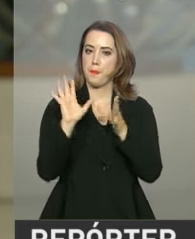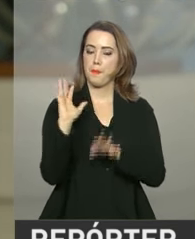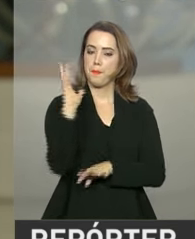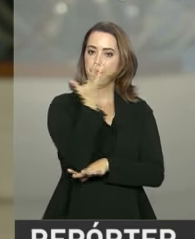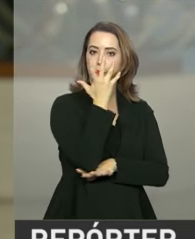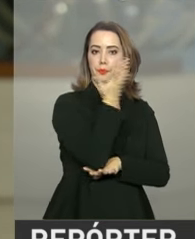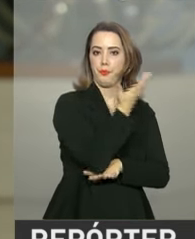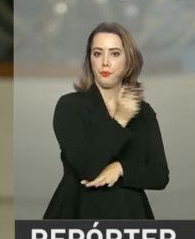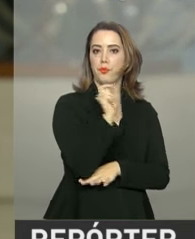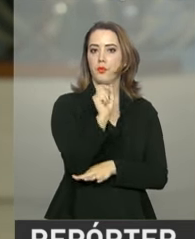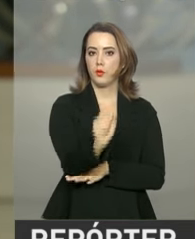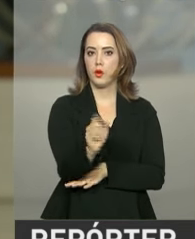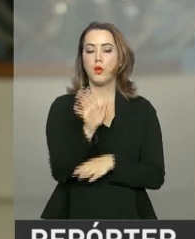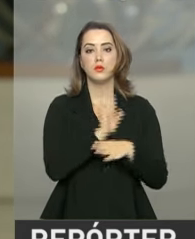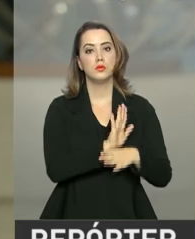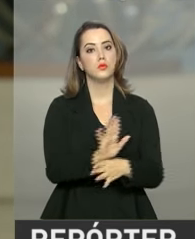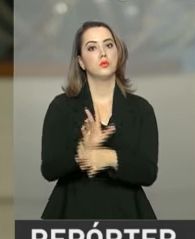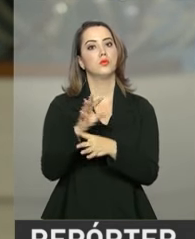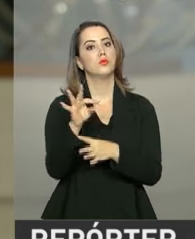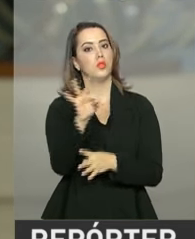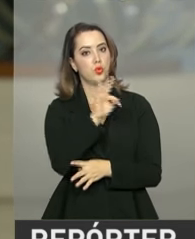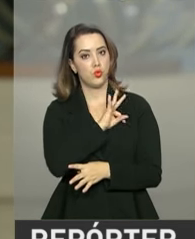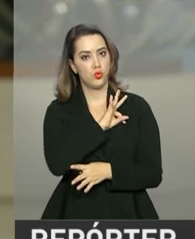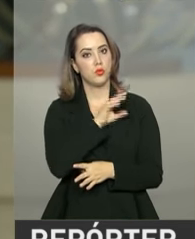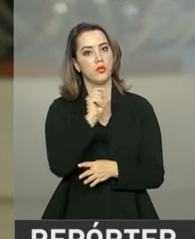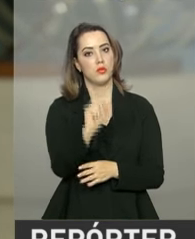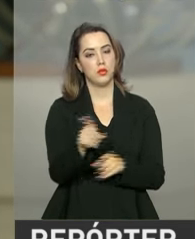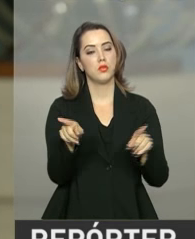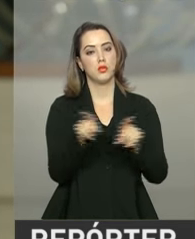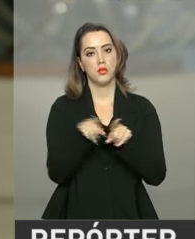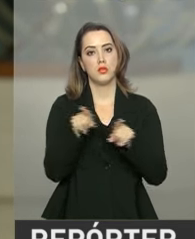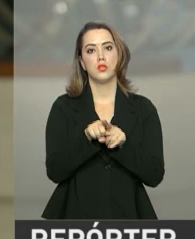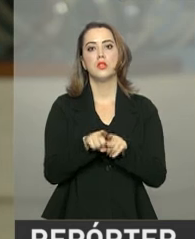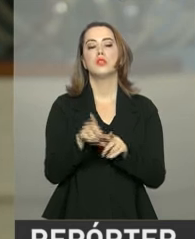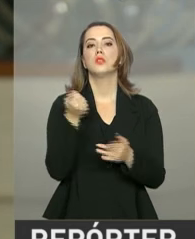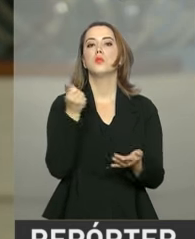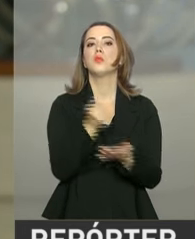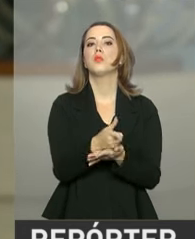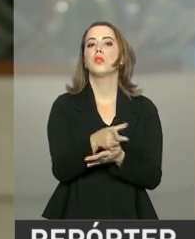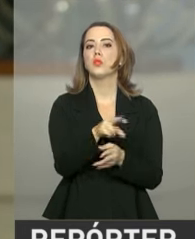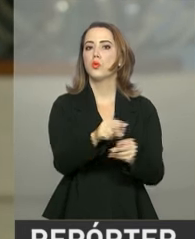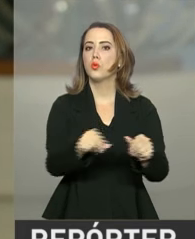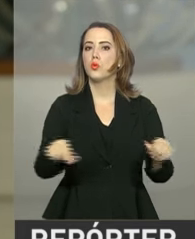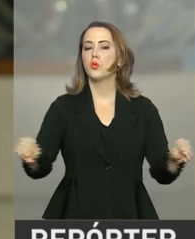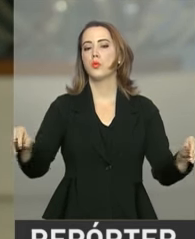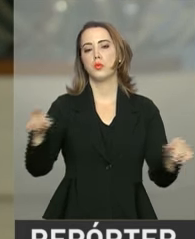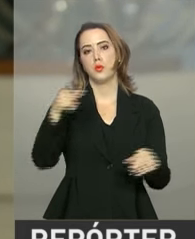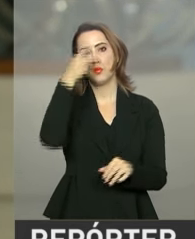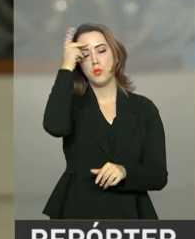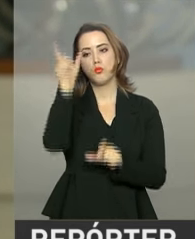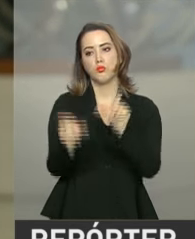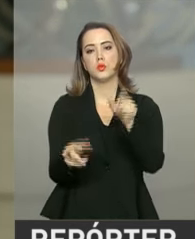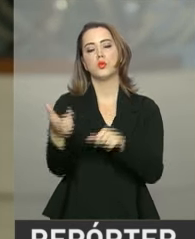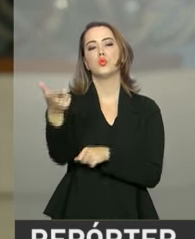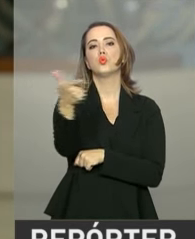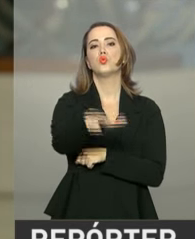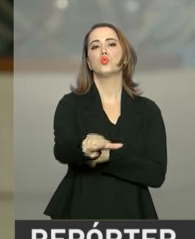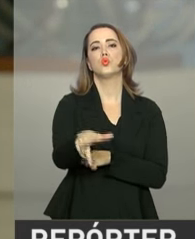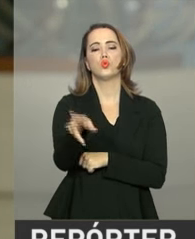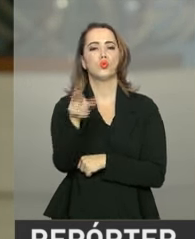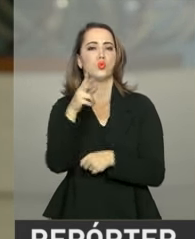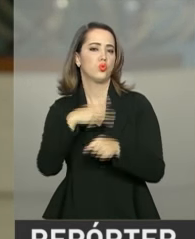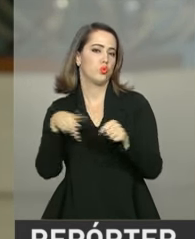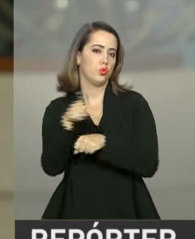licenciamento ambiental, da assistência técnica e da aquisição de terras por estrangeiros. Temas esses que foram